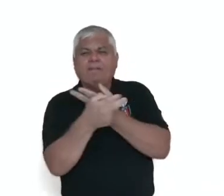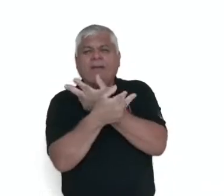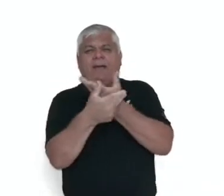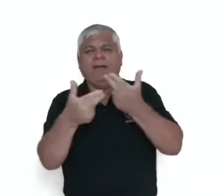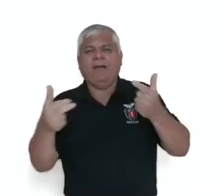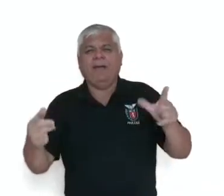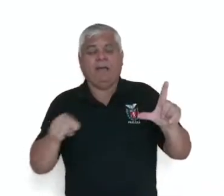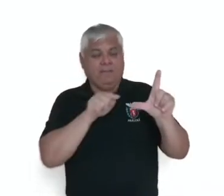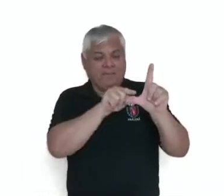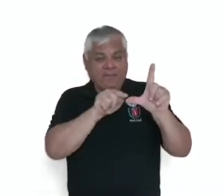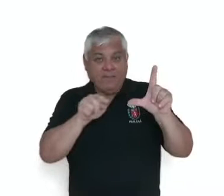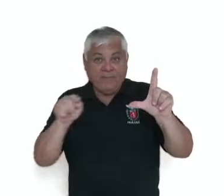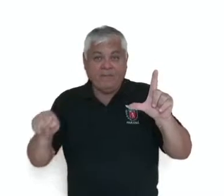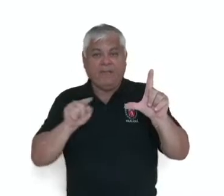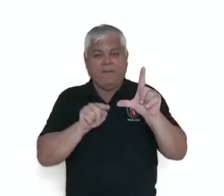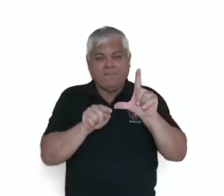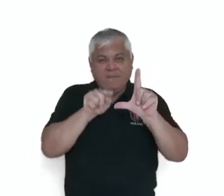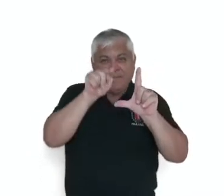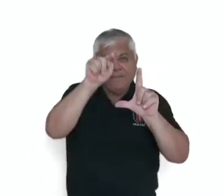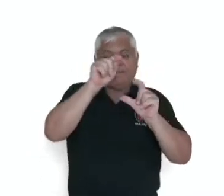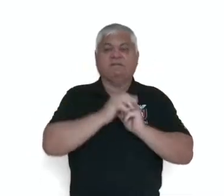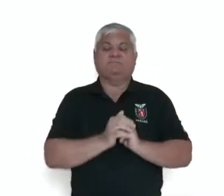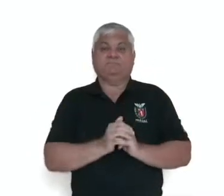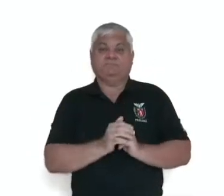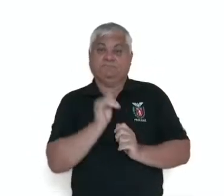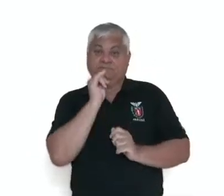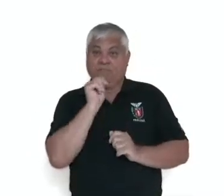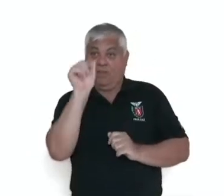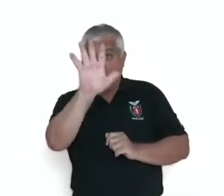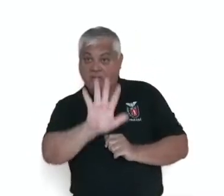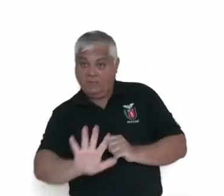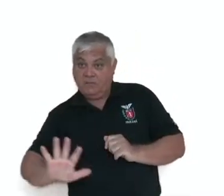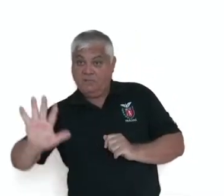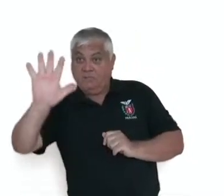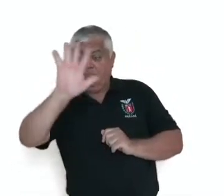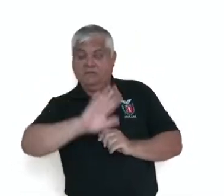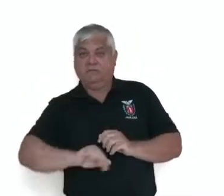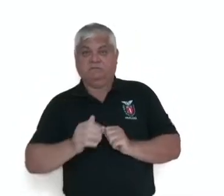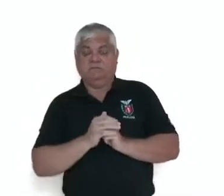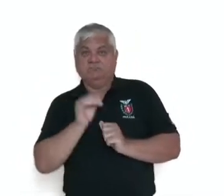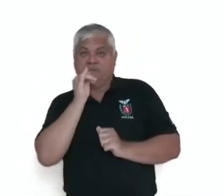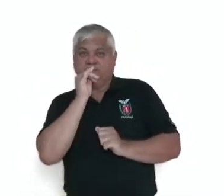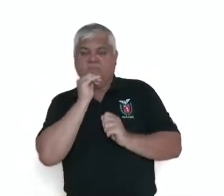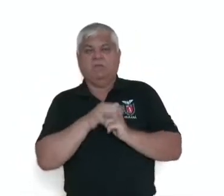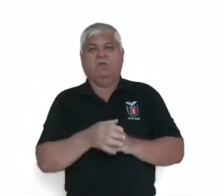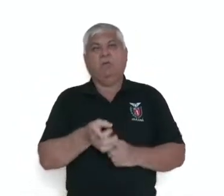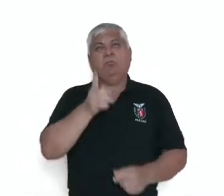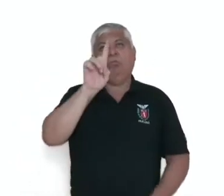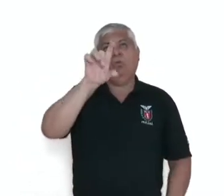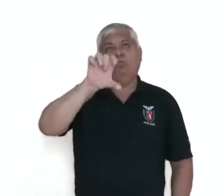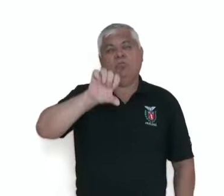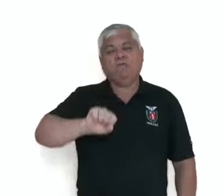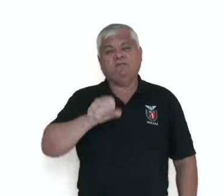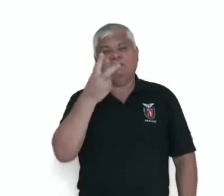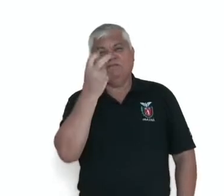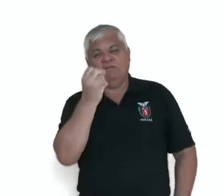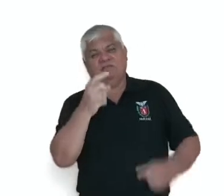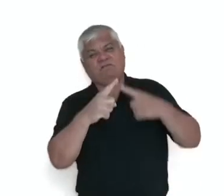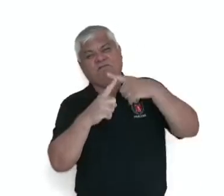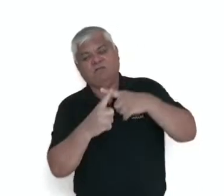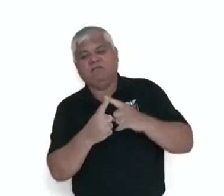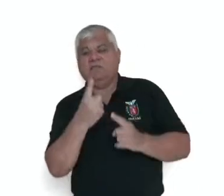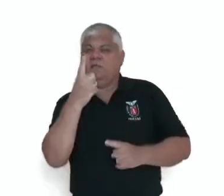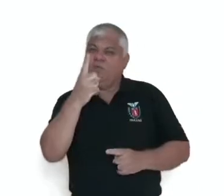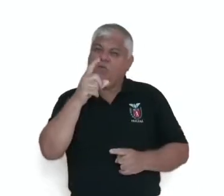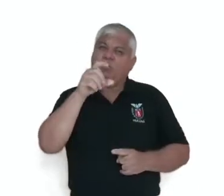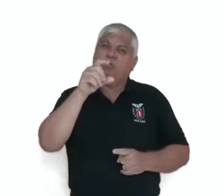coluna da tela. Por exemplo, uma imagem exibida com resolução 1920 × 1080,